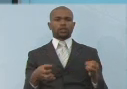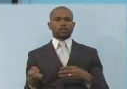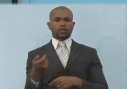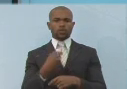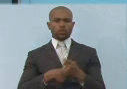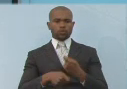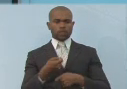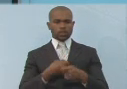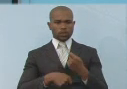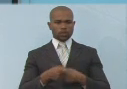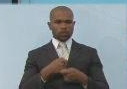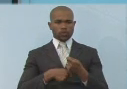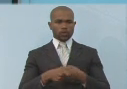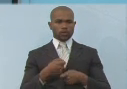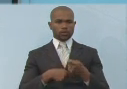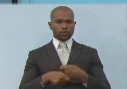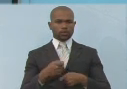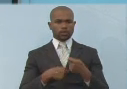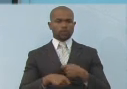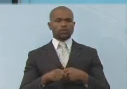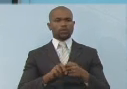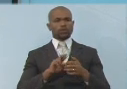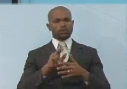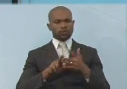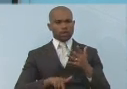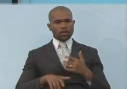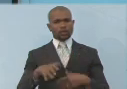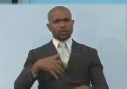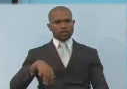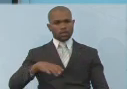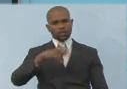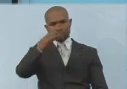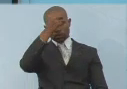administrativa nas diversas áreas da Prefeitura,